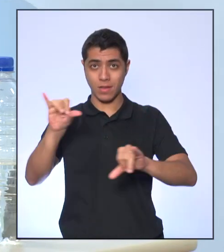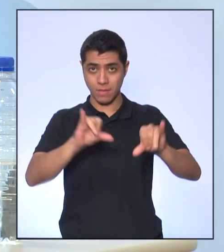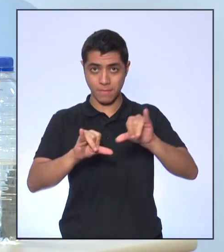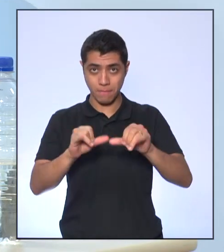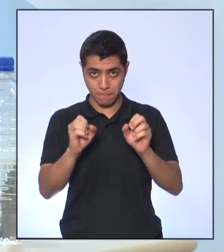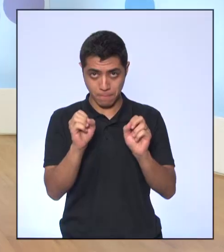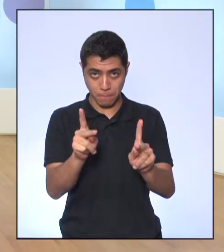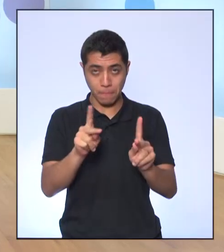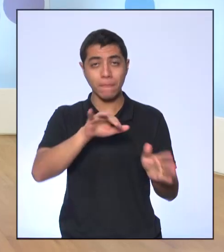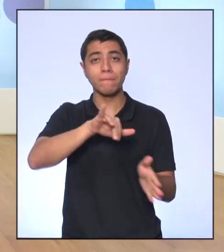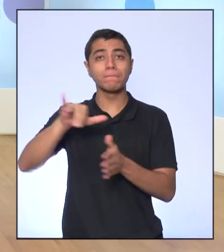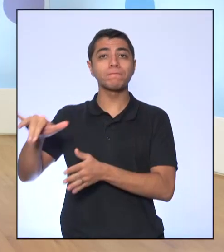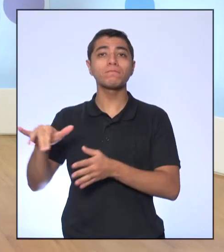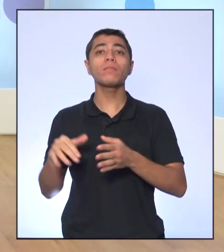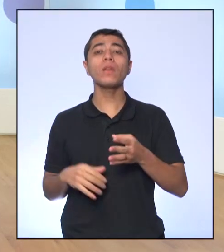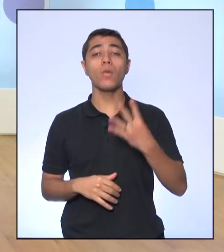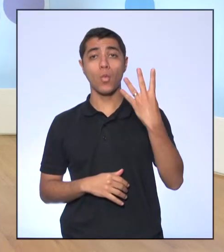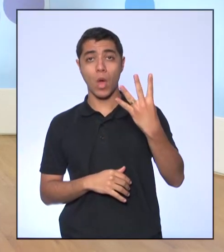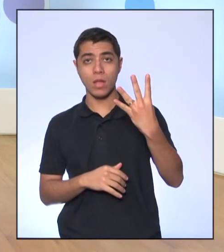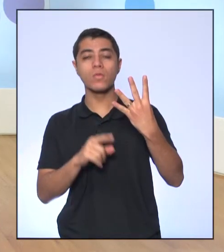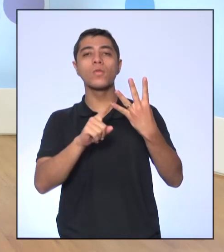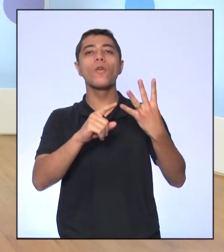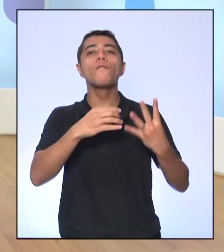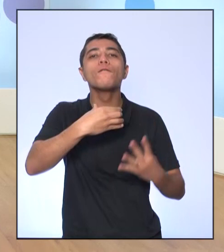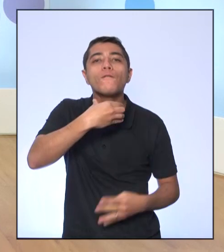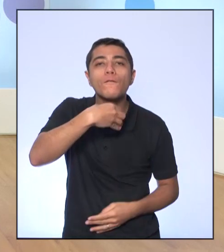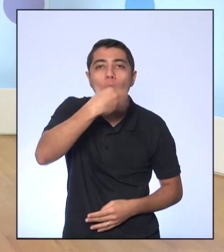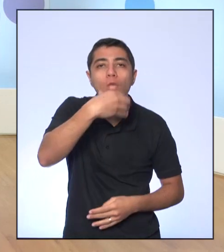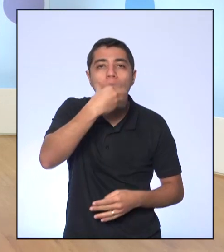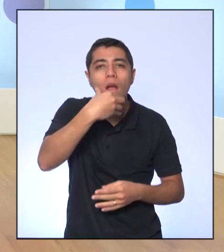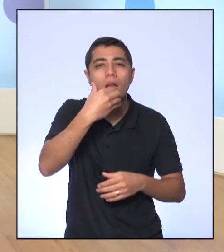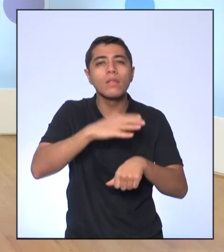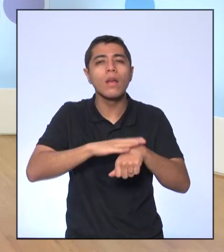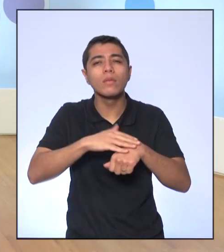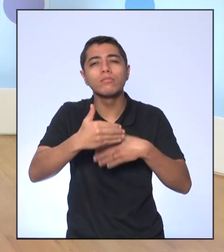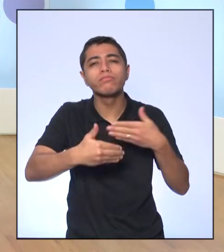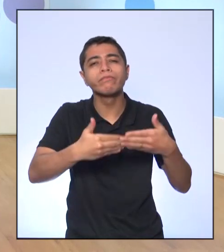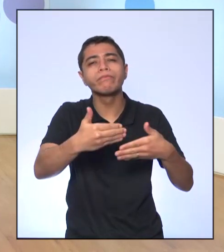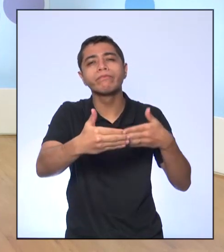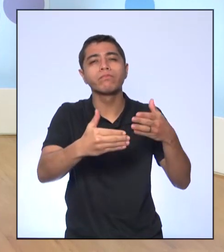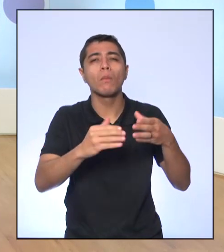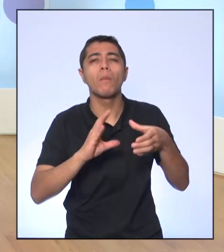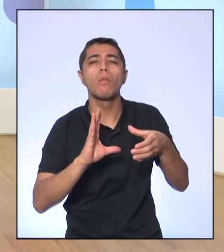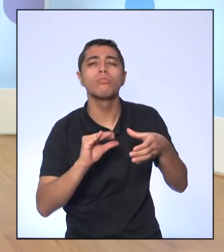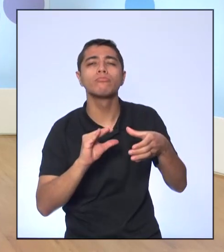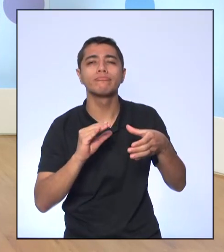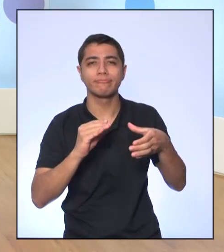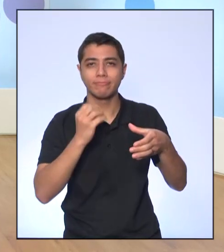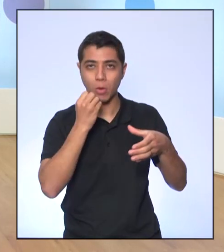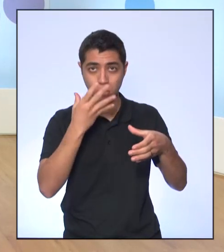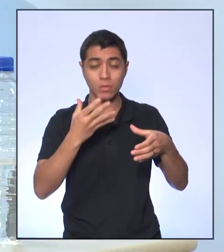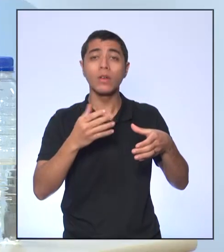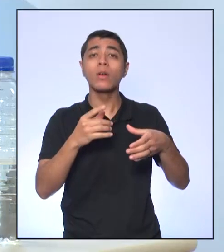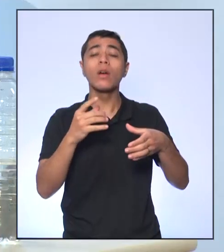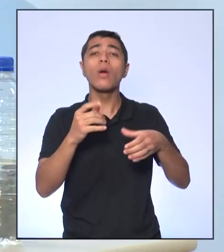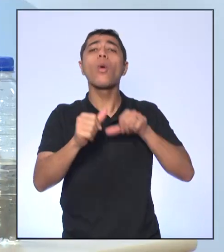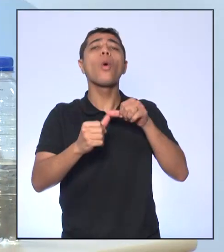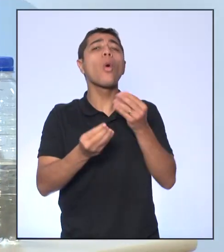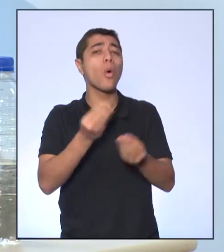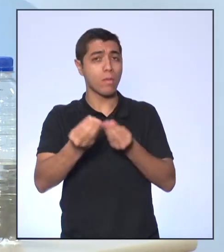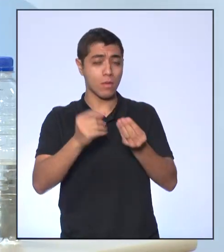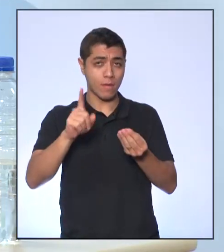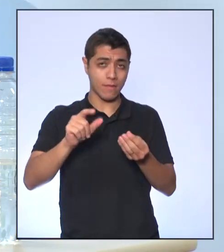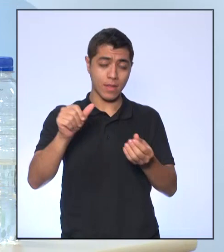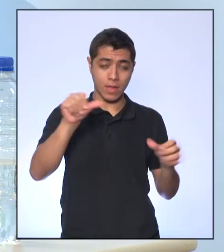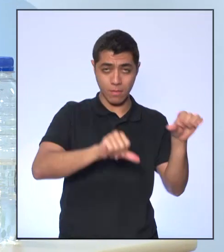aí, Simone? Aqui houve um empate. Metade falou que é a transformação química e outros falaram que é a transformação física. Então, a gente vai pensar de novo,